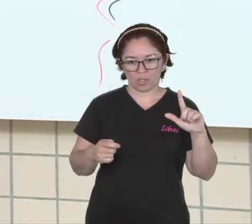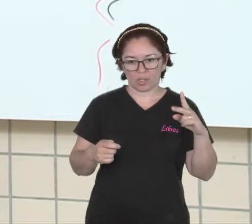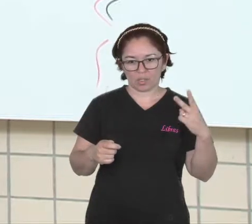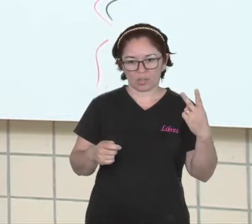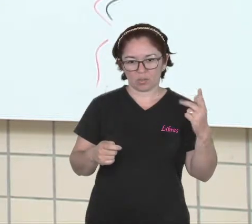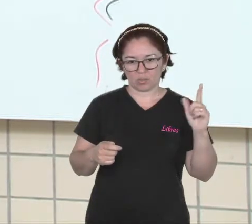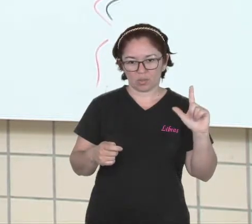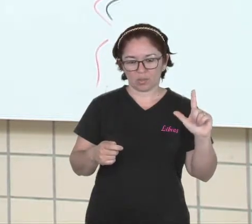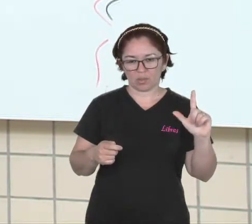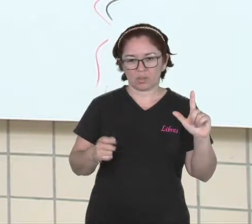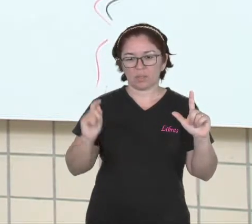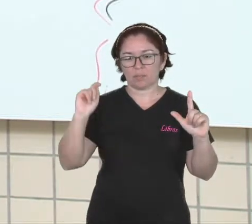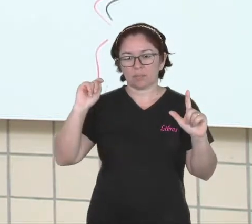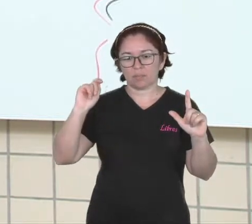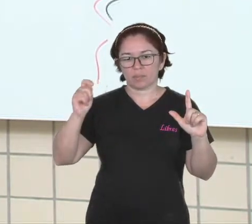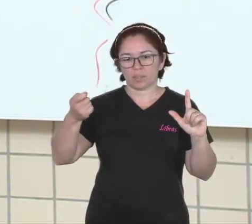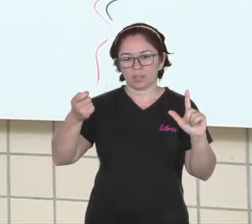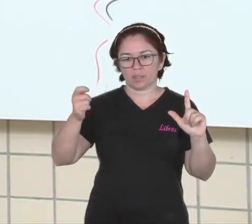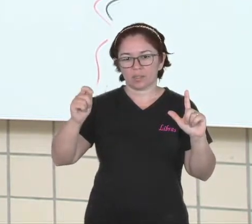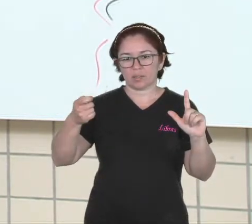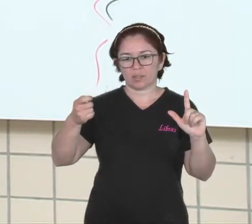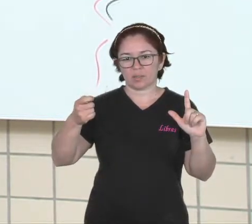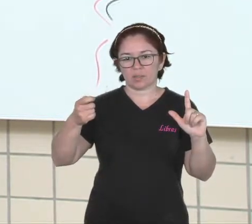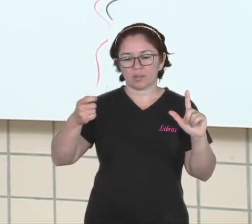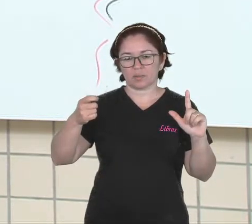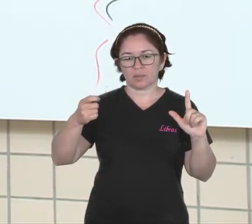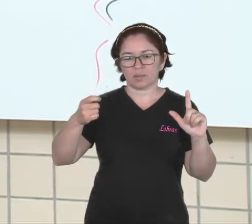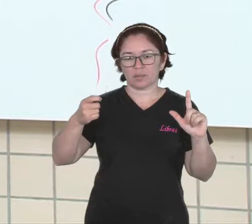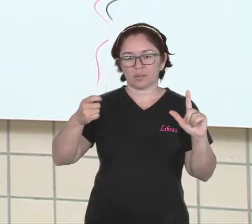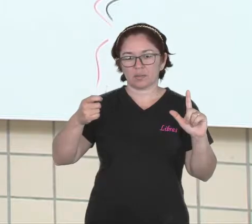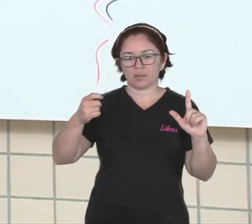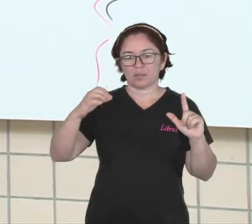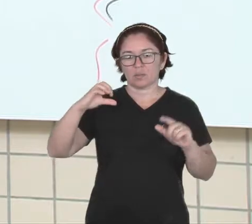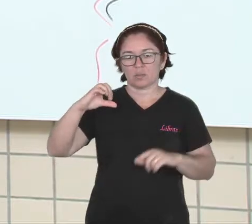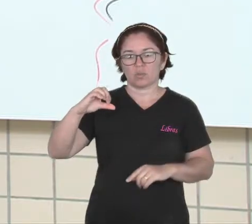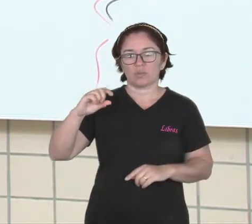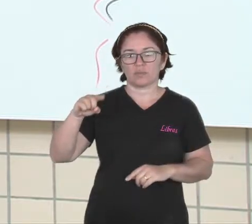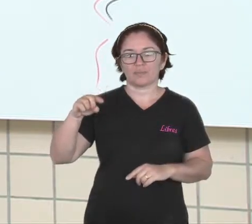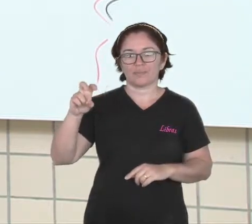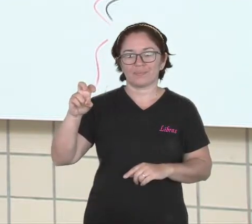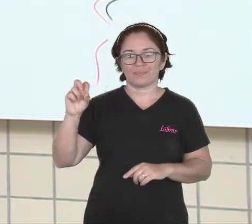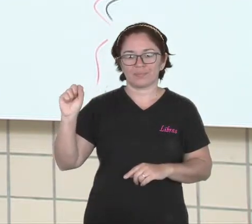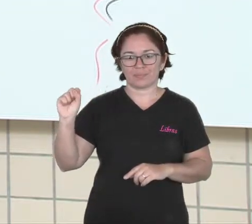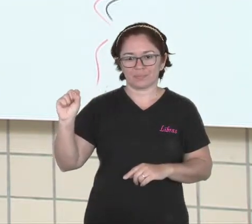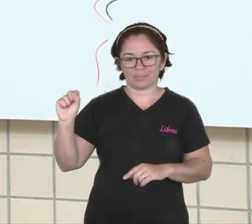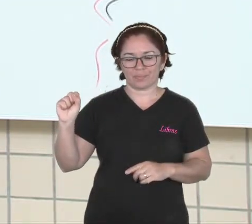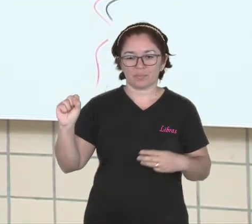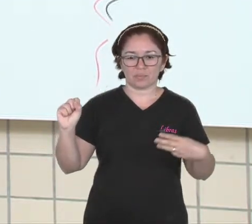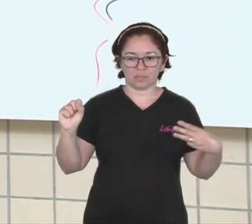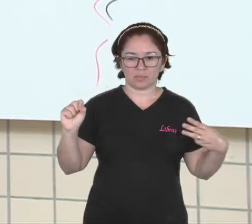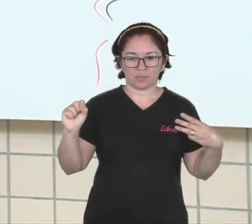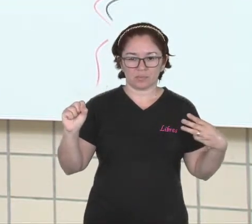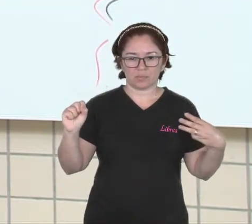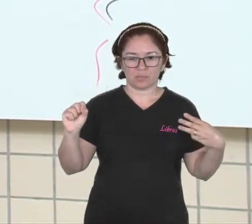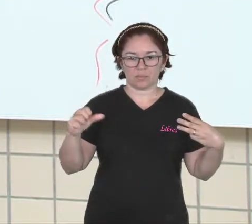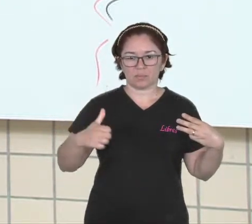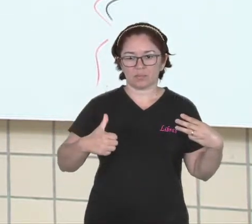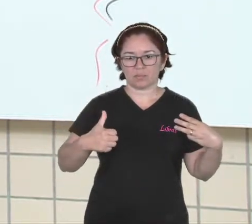desse preço. Então, de R$ 4,79, o dobro, R$ 9,58. Se eu comprar 3 litros,